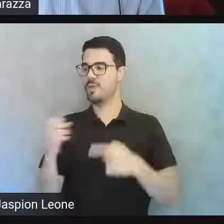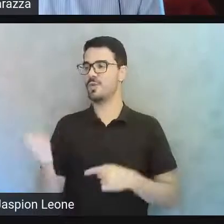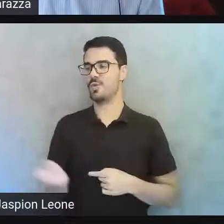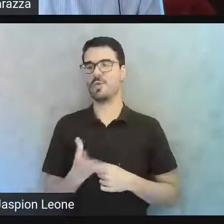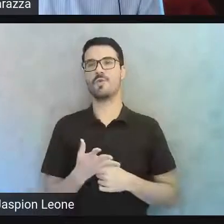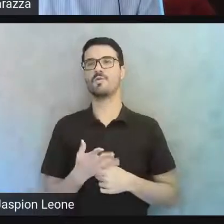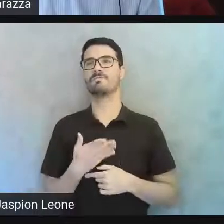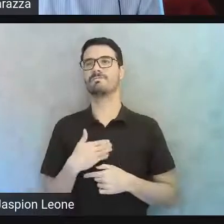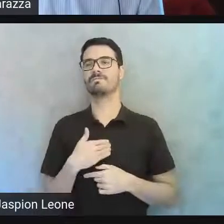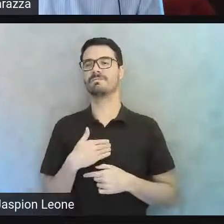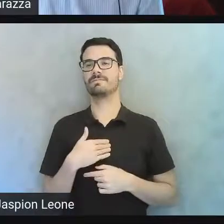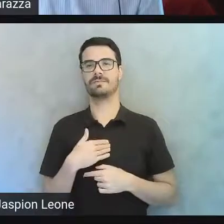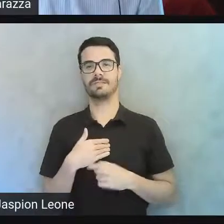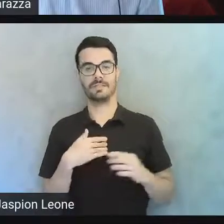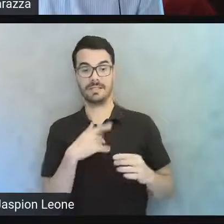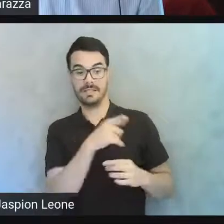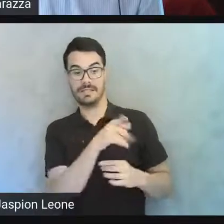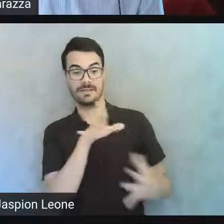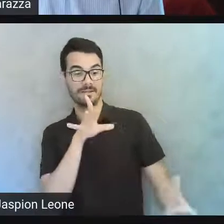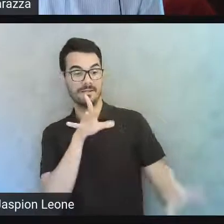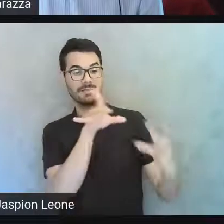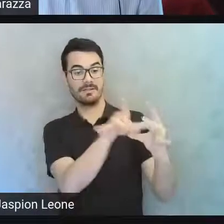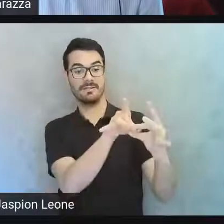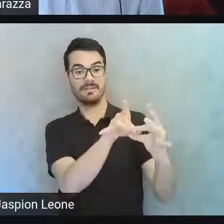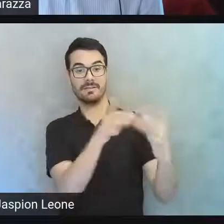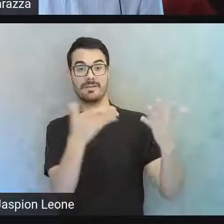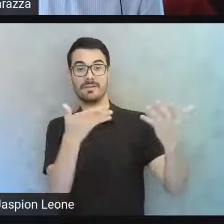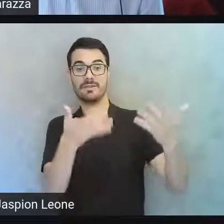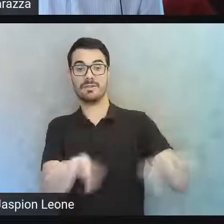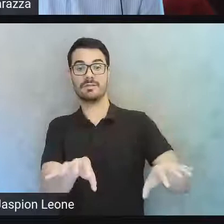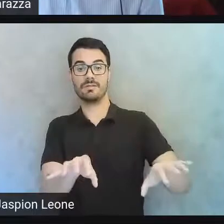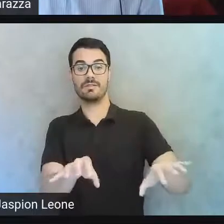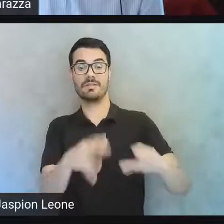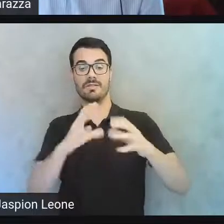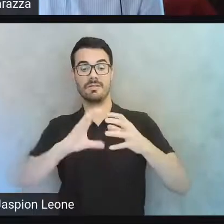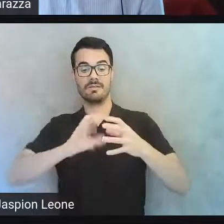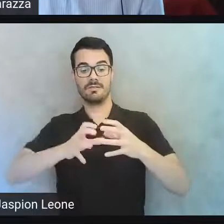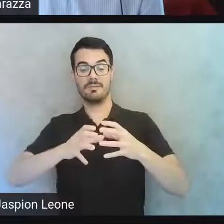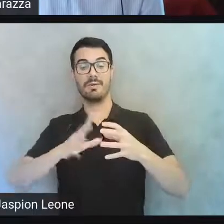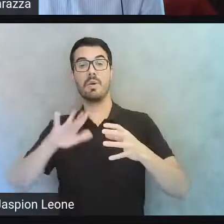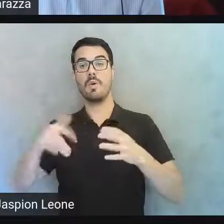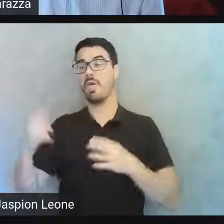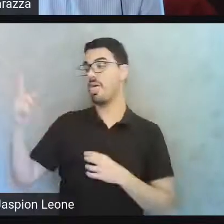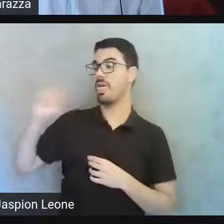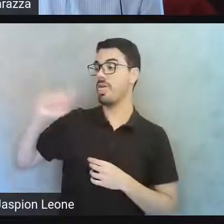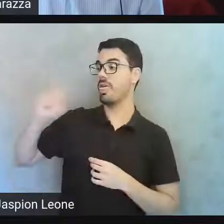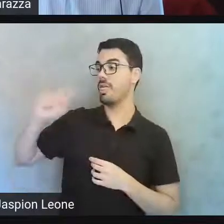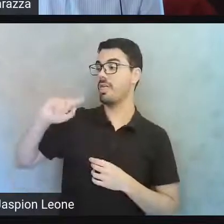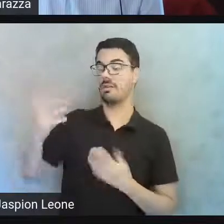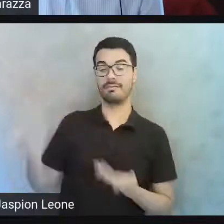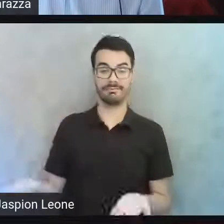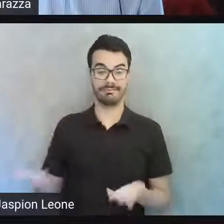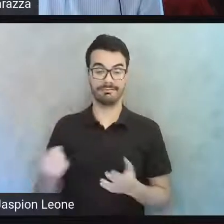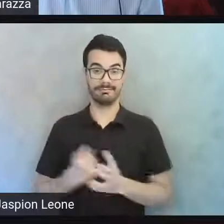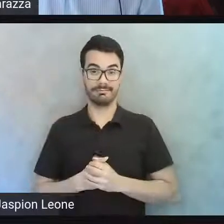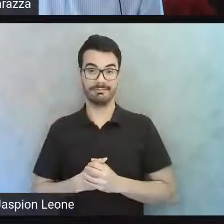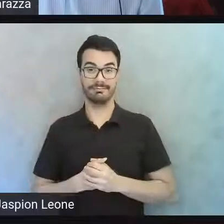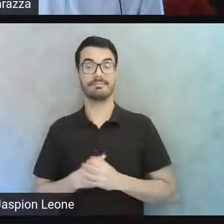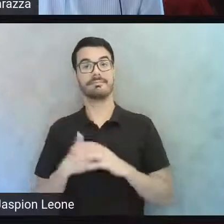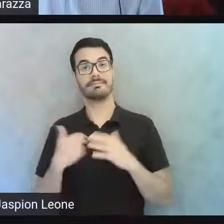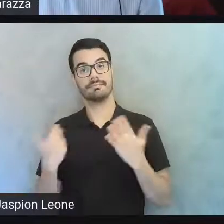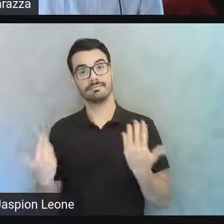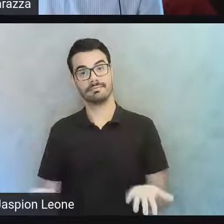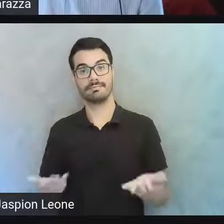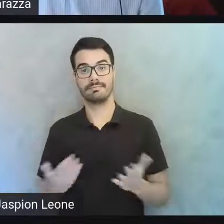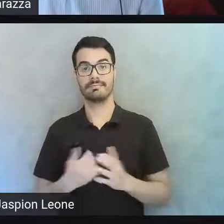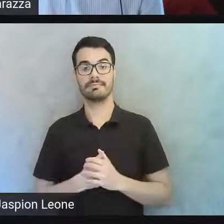que conecta direto com o público, não quer um partido enchendo a paciência, dizendo qual deve ser a linha dele. Portanto, a inteligibilidade do